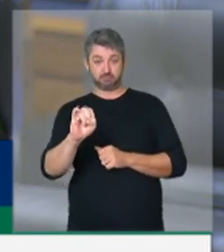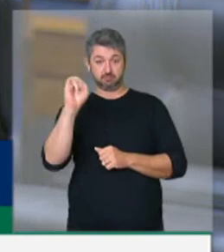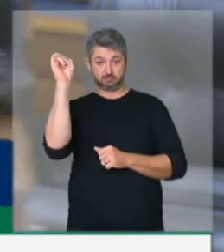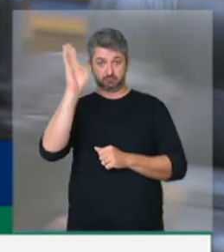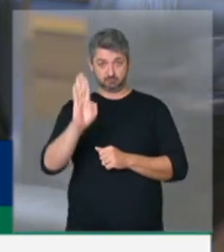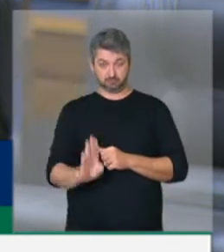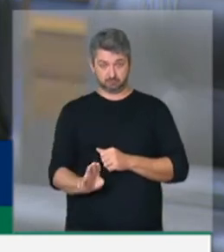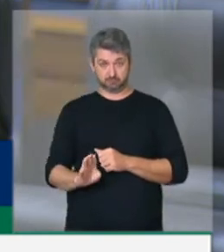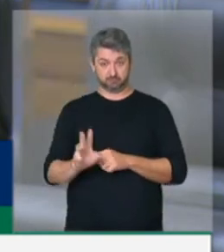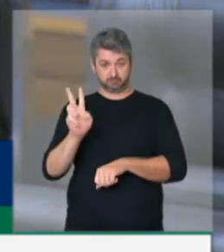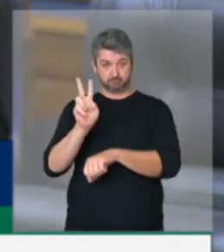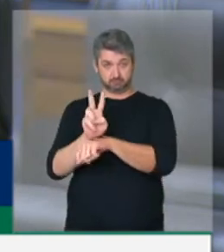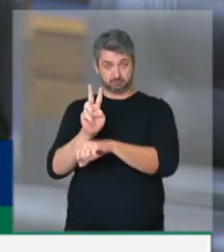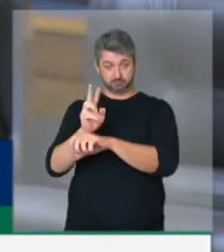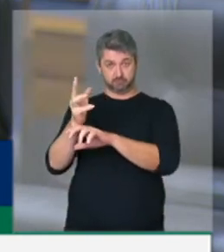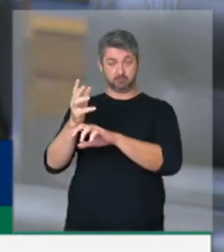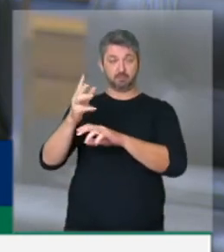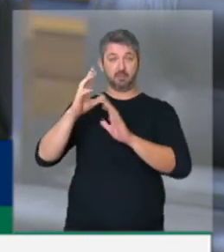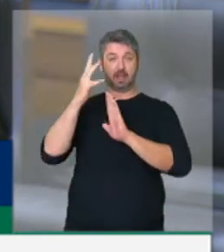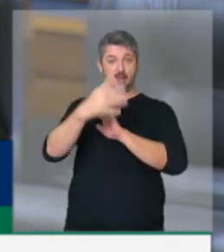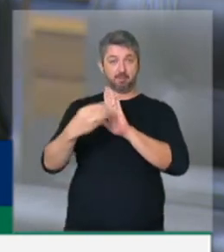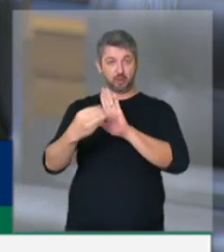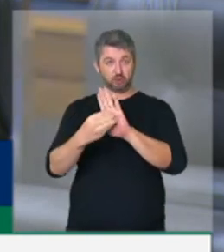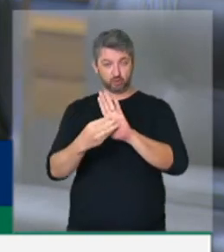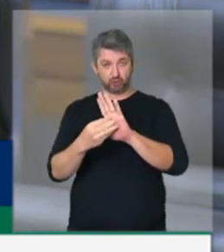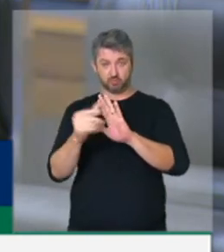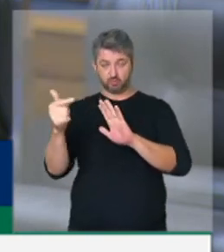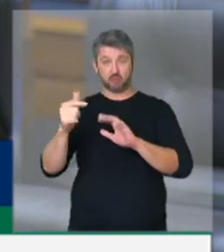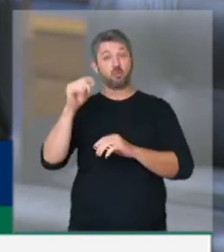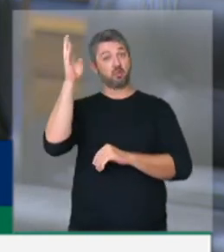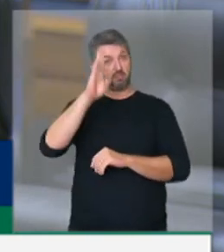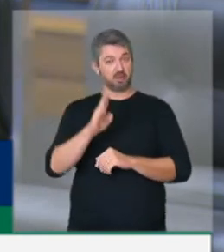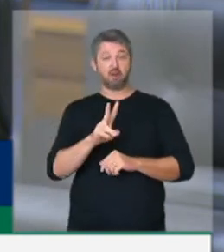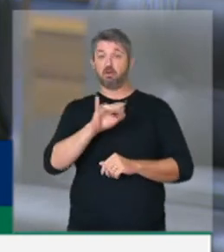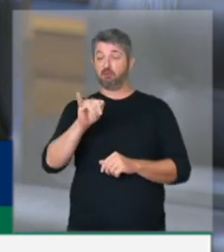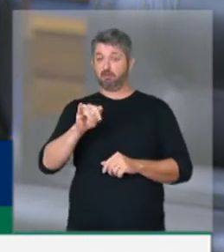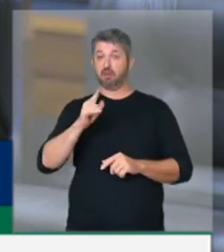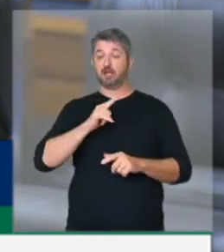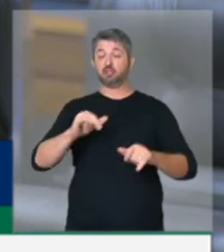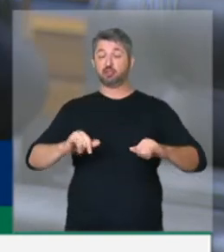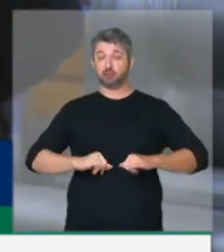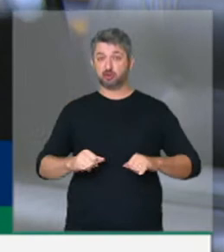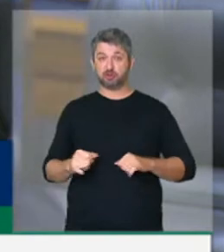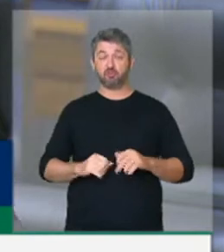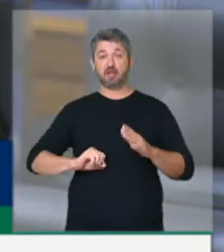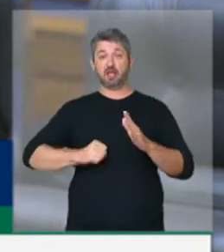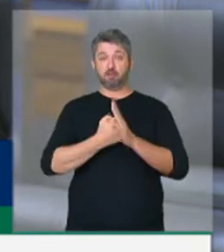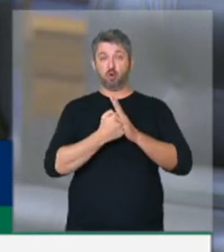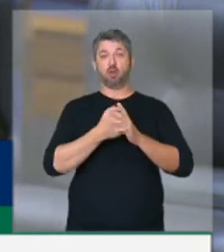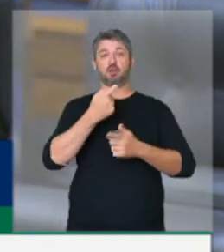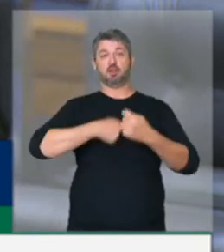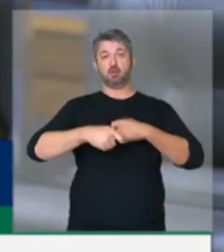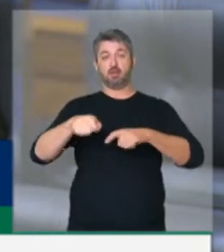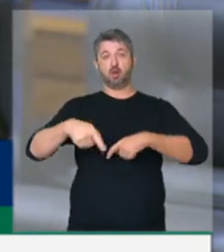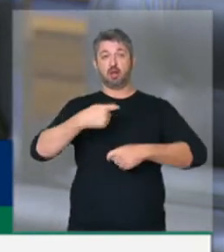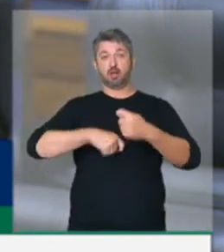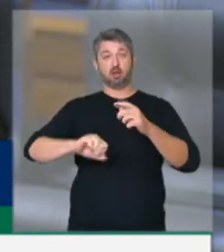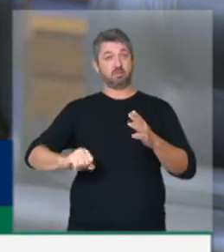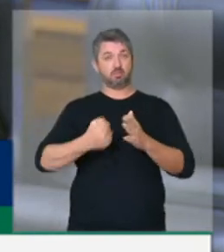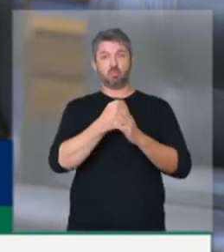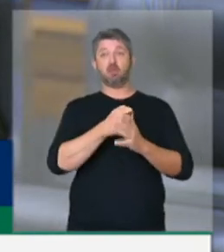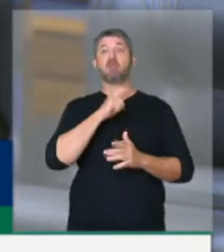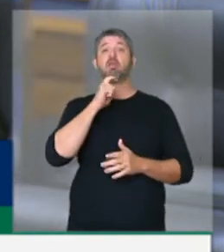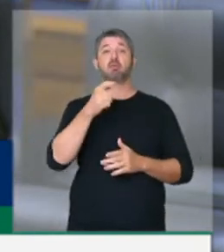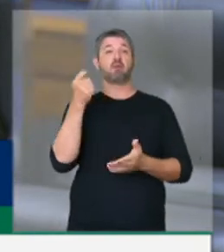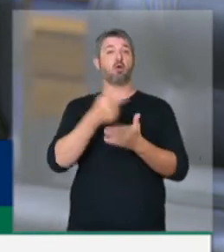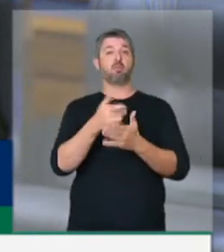não preservar a floresta amazônica, o Brasil vai sofrer embargos econômicos, vai sofrer embargos no agronegócio. Ninguém vai comprar a